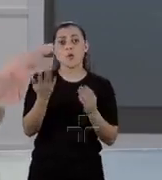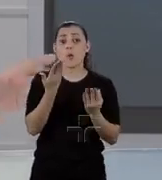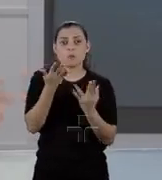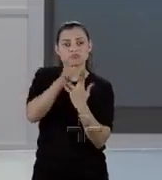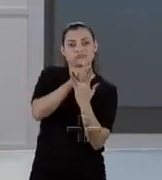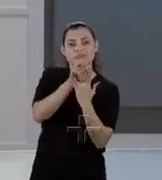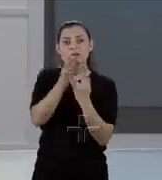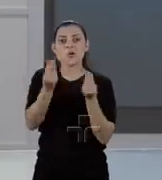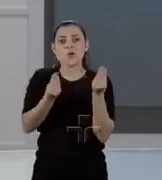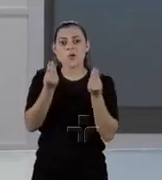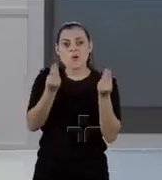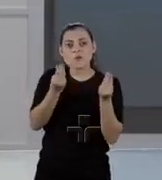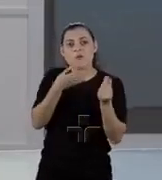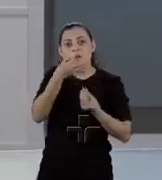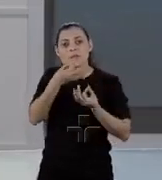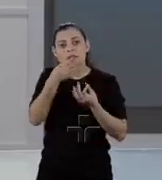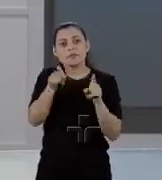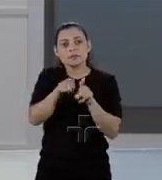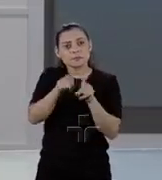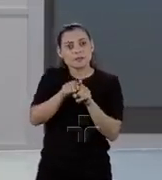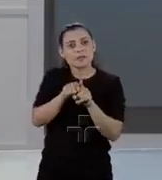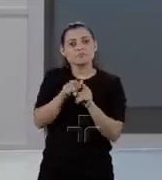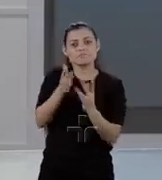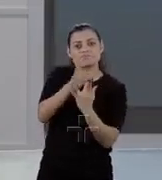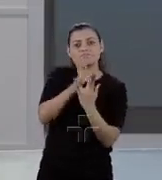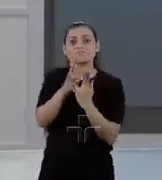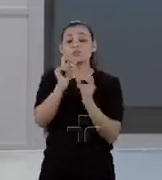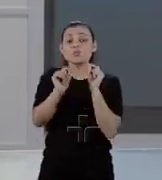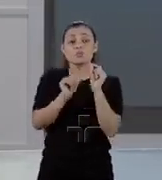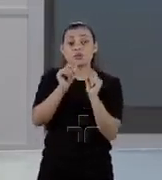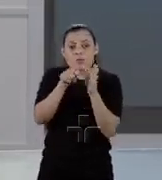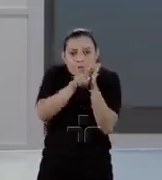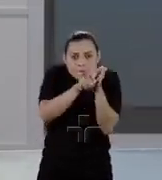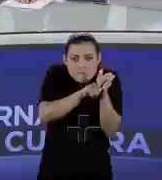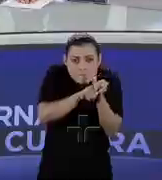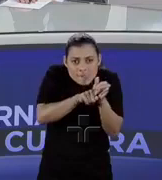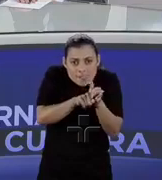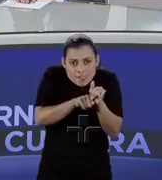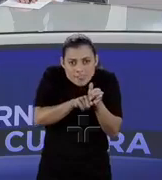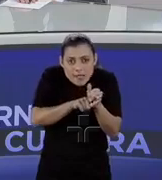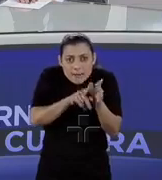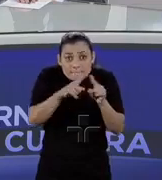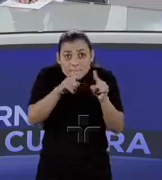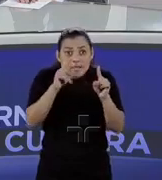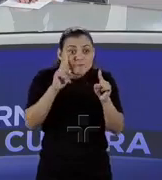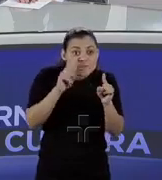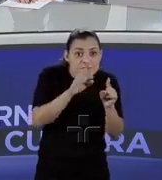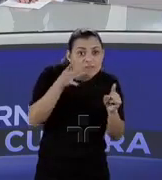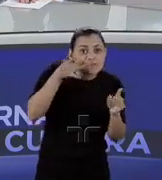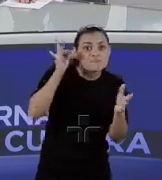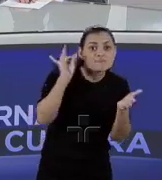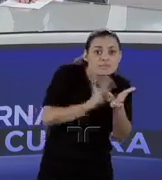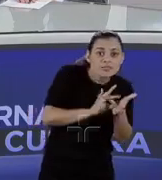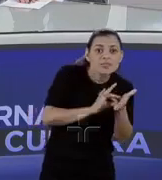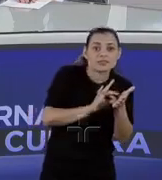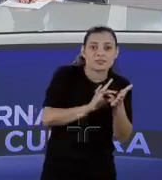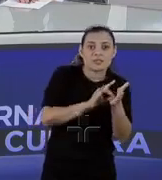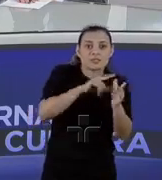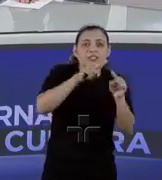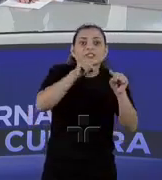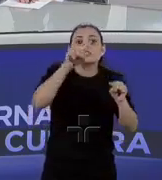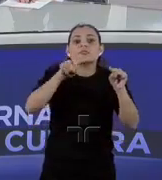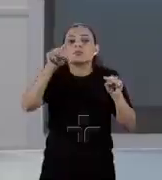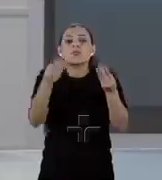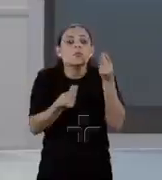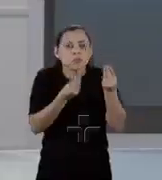que às vezes desapareceu por conta do marxismo, que é um historiador que especula pouco e lida com dados, diretamente com dados. E aí no livro, uma das